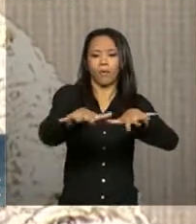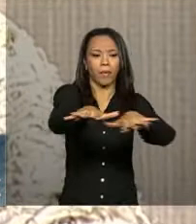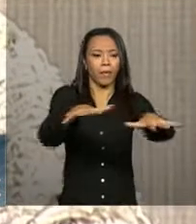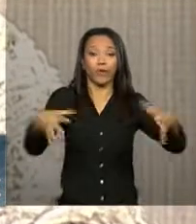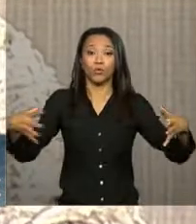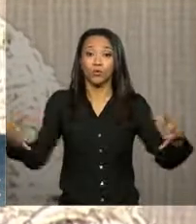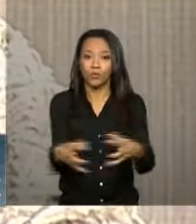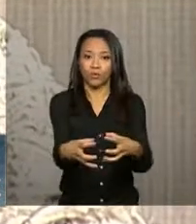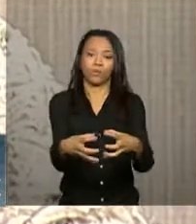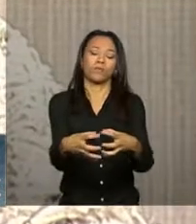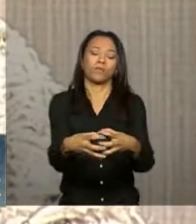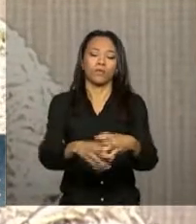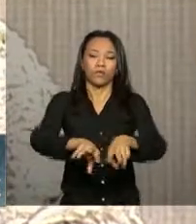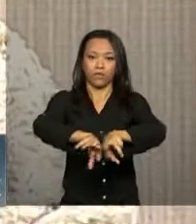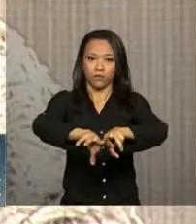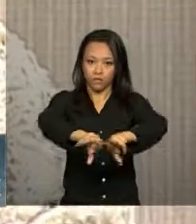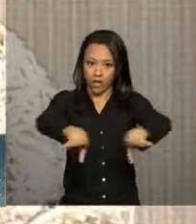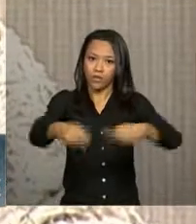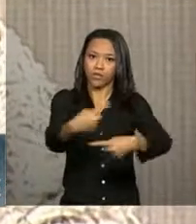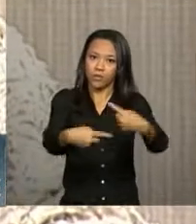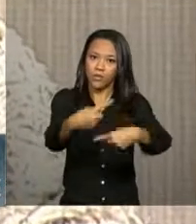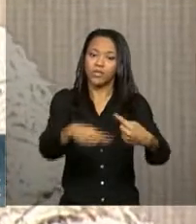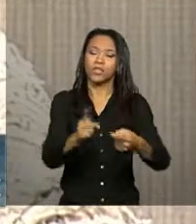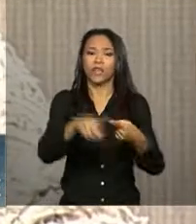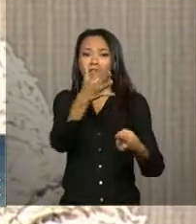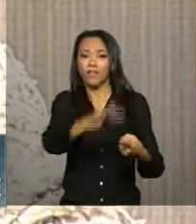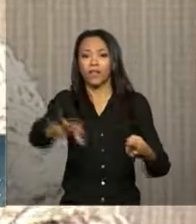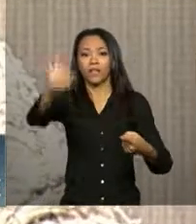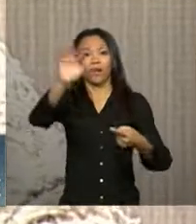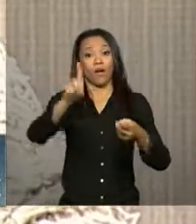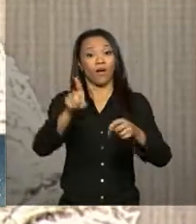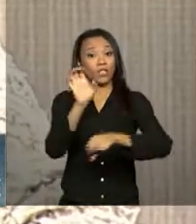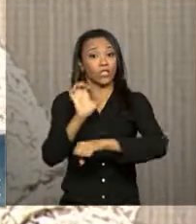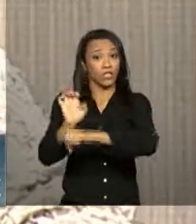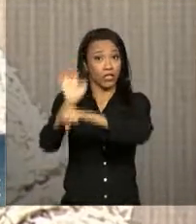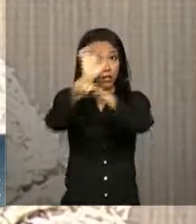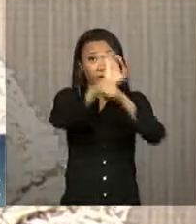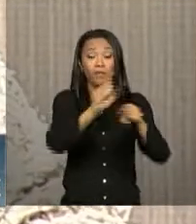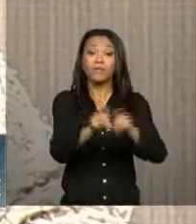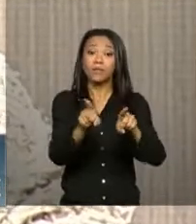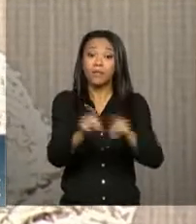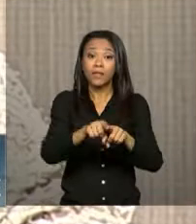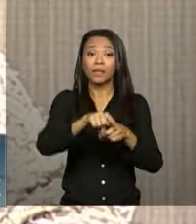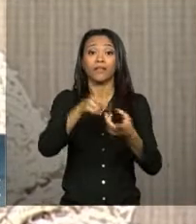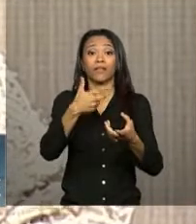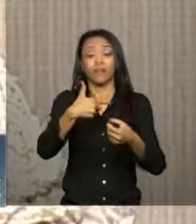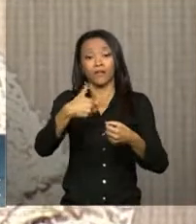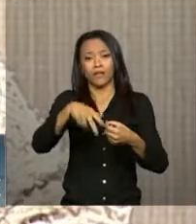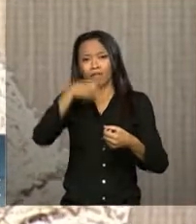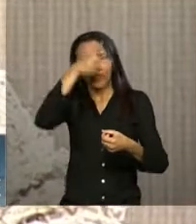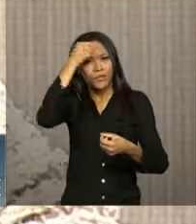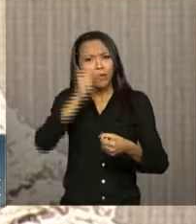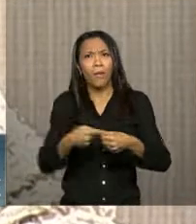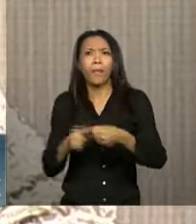das políticas públicas federal estadual e municipal como a garantia dos direitos das crianças acho que a gente vem avançando